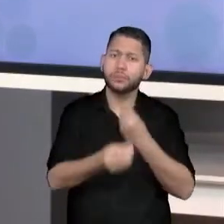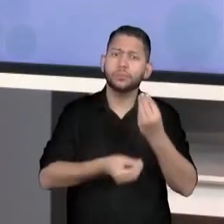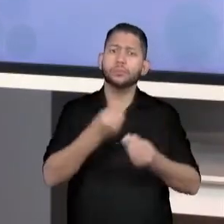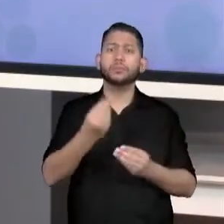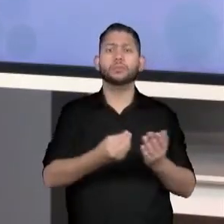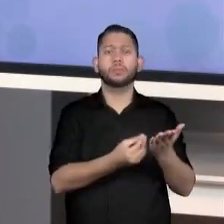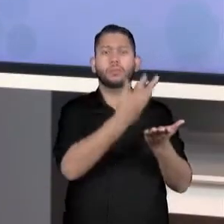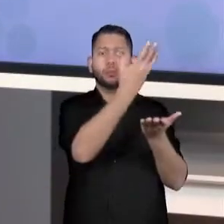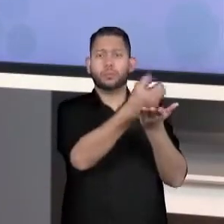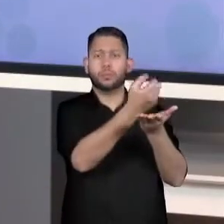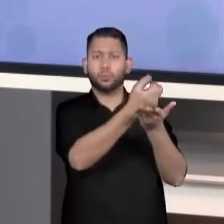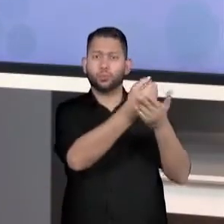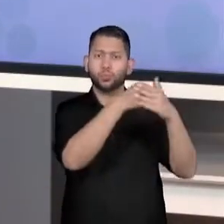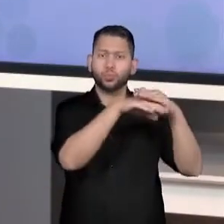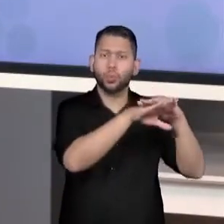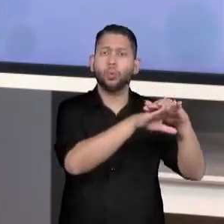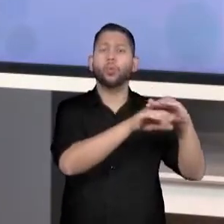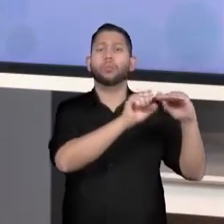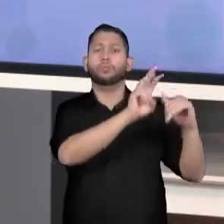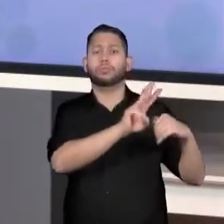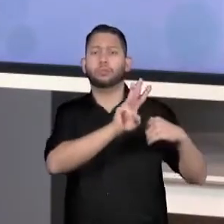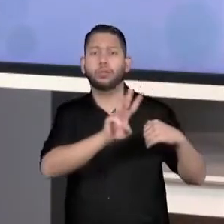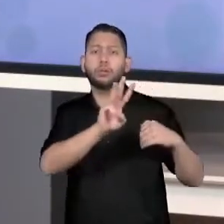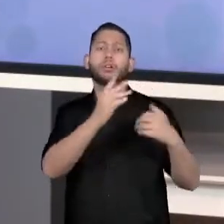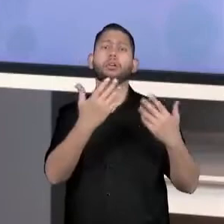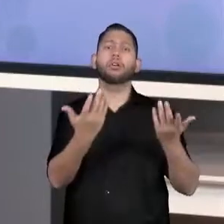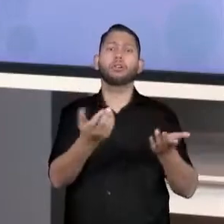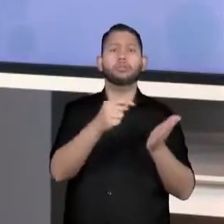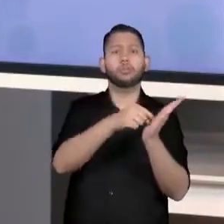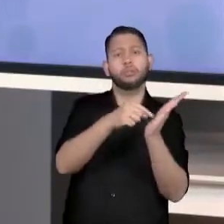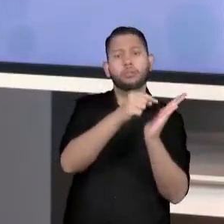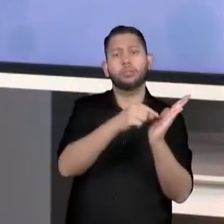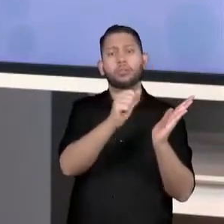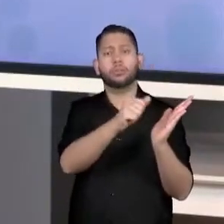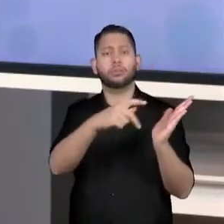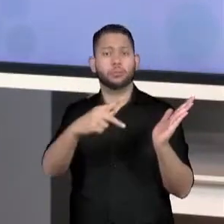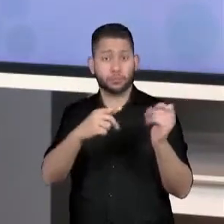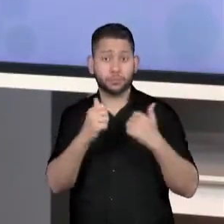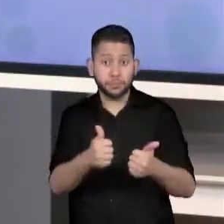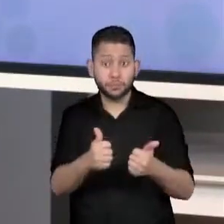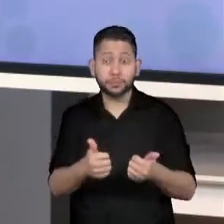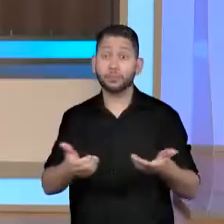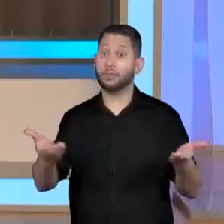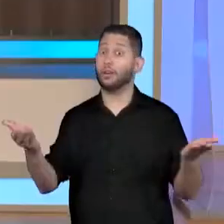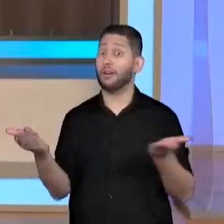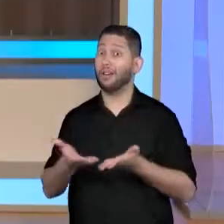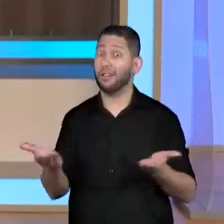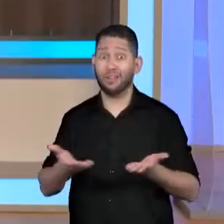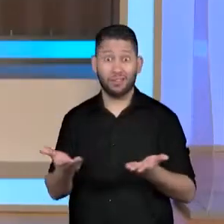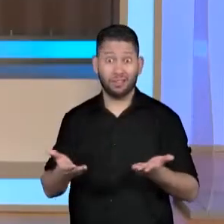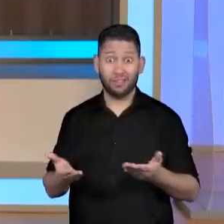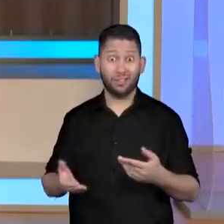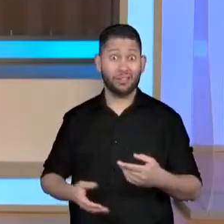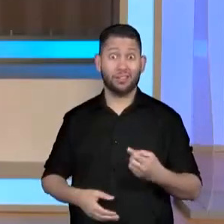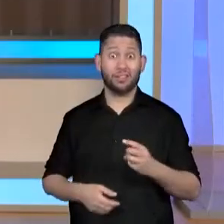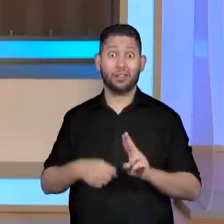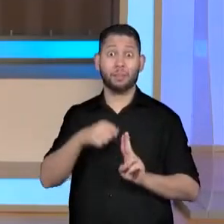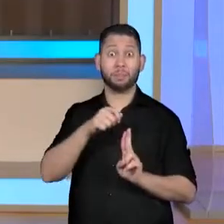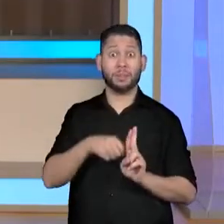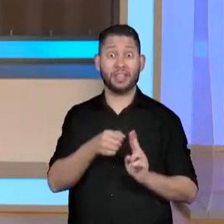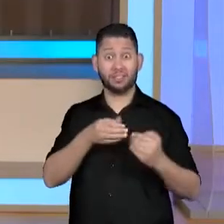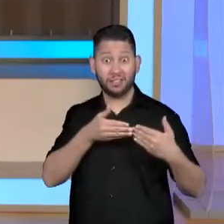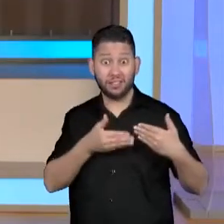sobre o repositório e agora na segunda, overview of the third term, uma visão geral do terceiro